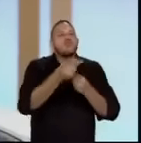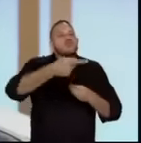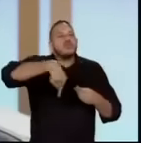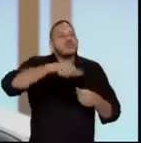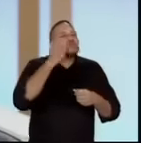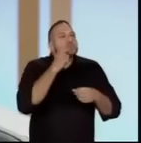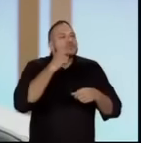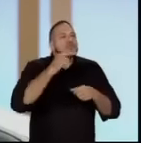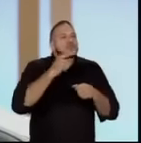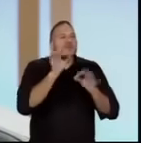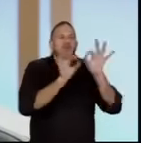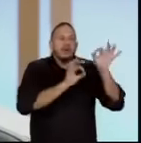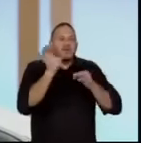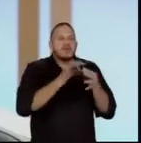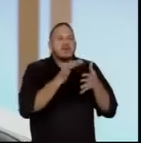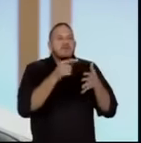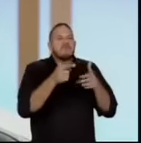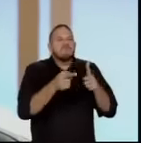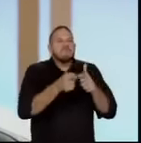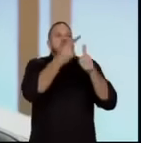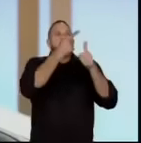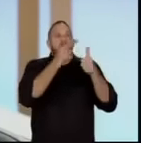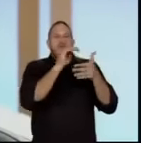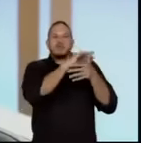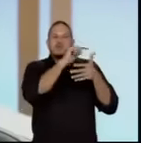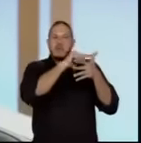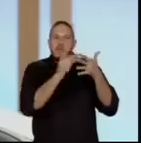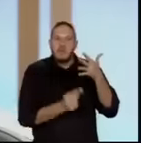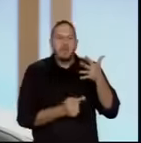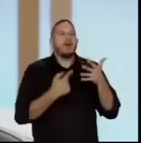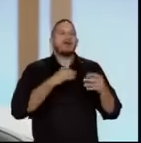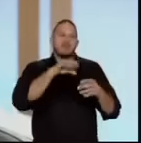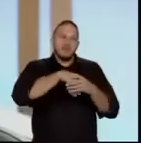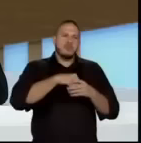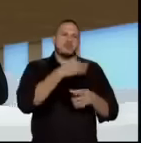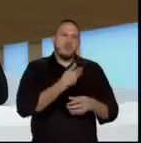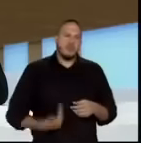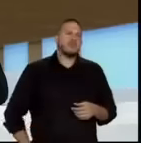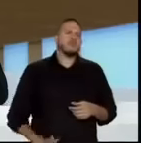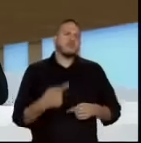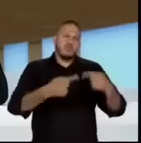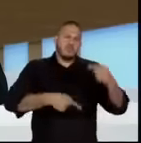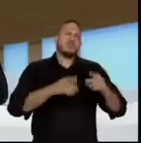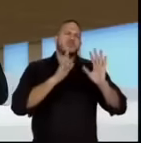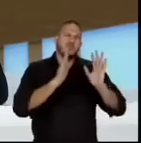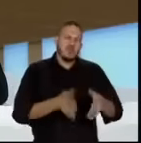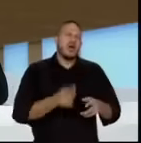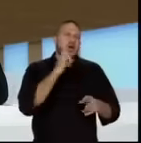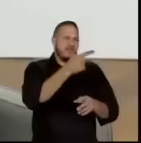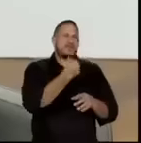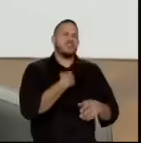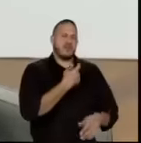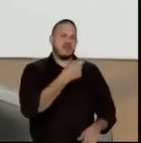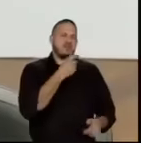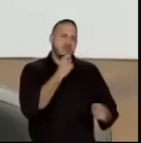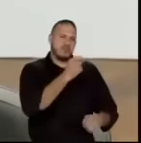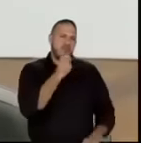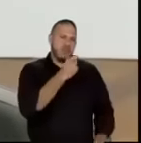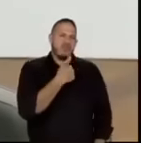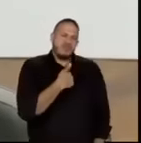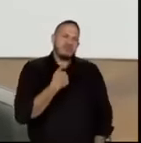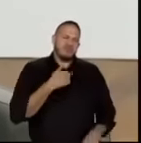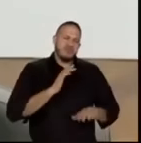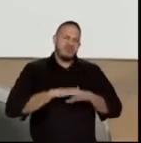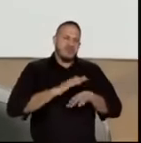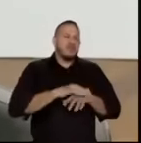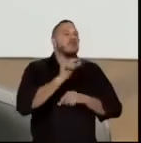as prioridades do governo? Essa é uma discussão que já foi amplamente feita, você muitas vezes até já me entrevistou nisso, que a questão